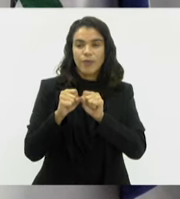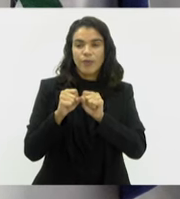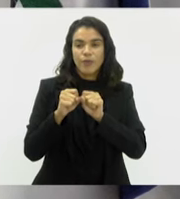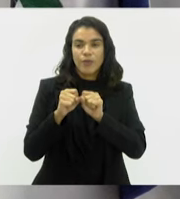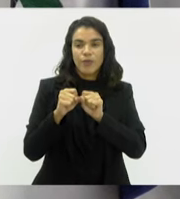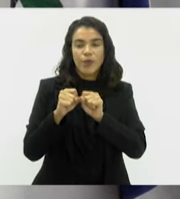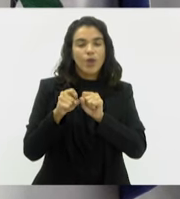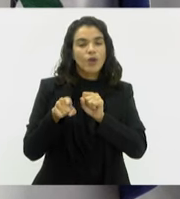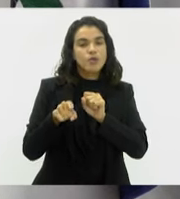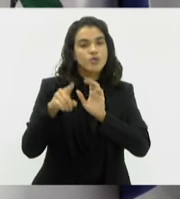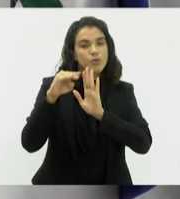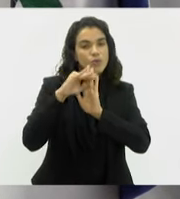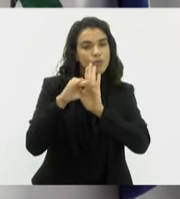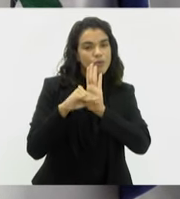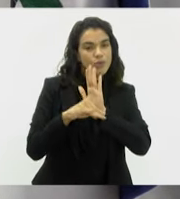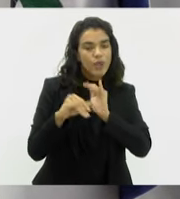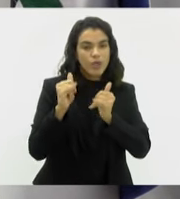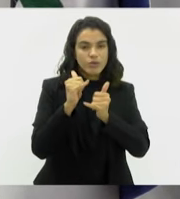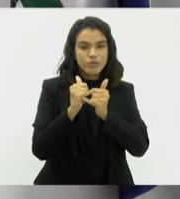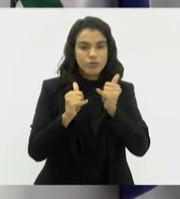correlata.